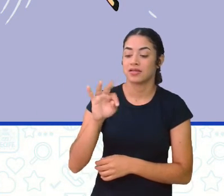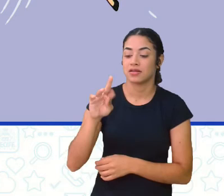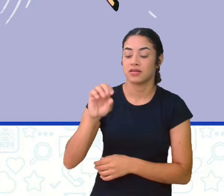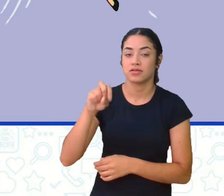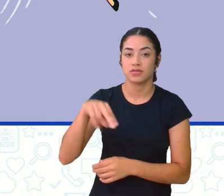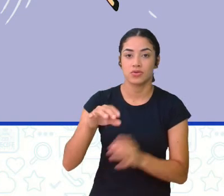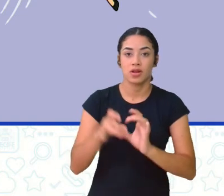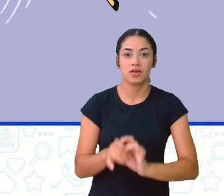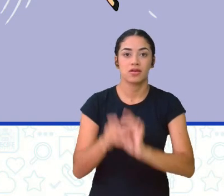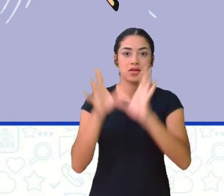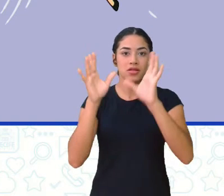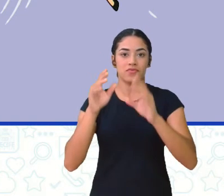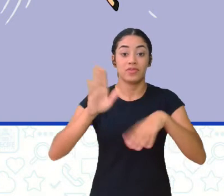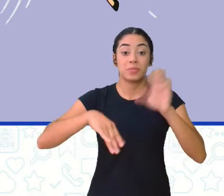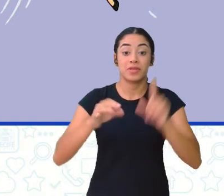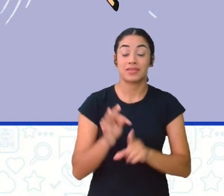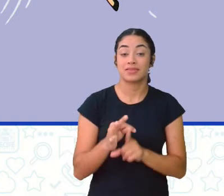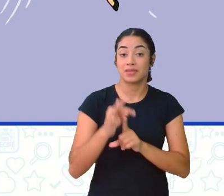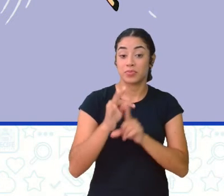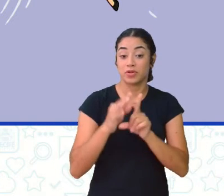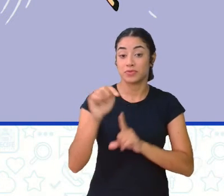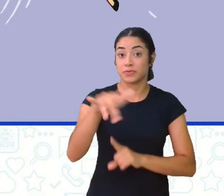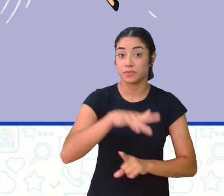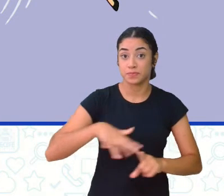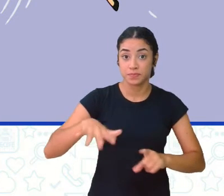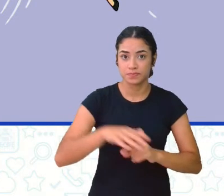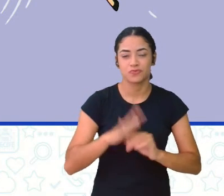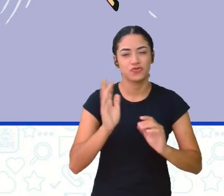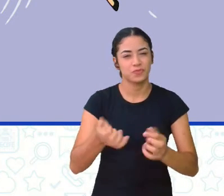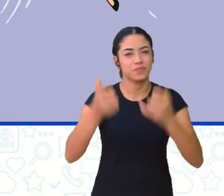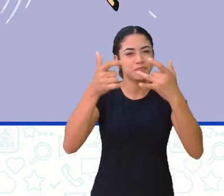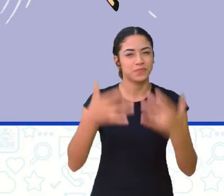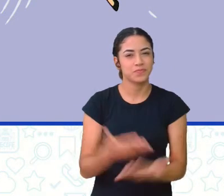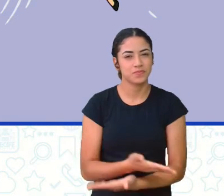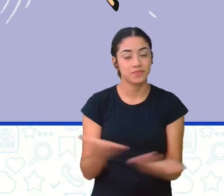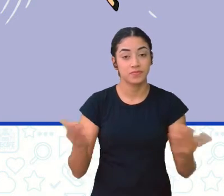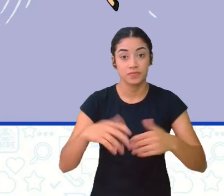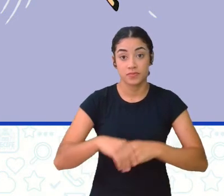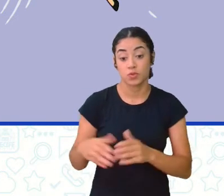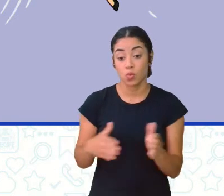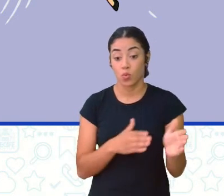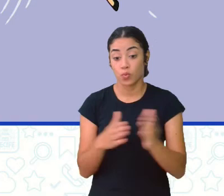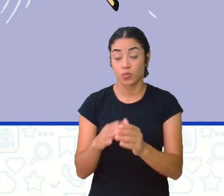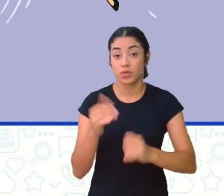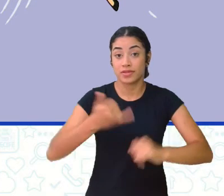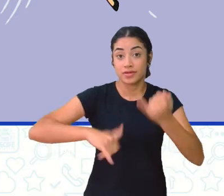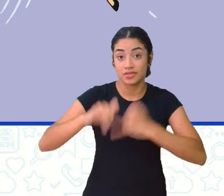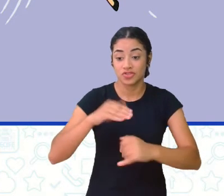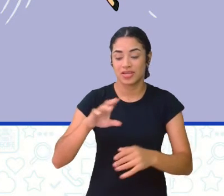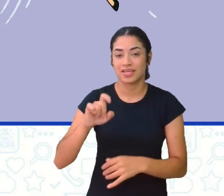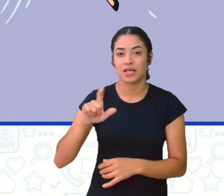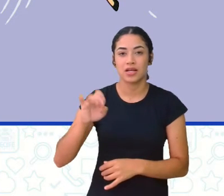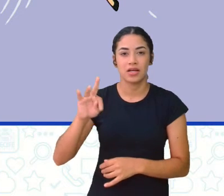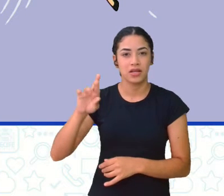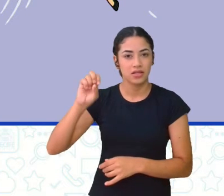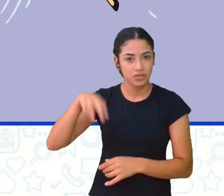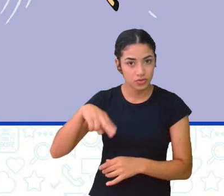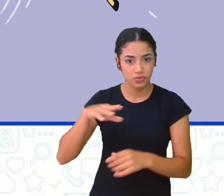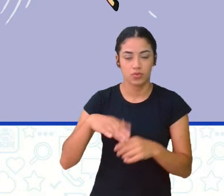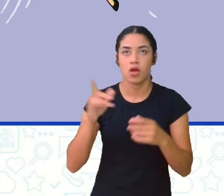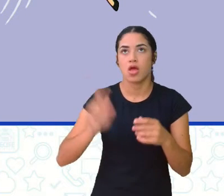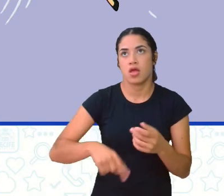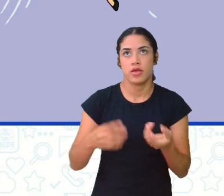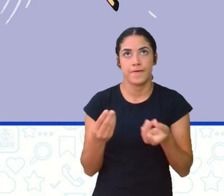temperatura ambiente. Então, como eu falei para vocês, nos condutores elétricos, os elétrons, que seria essa carga,